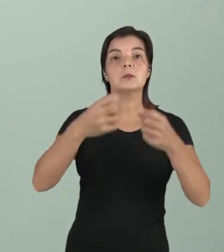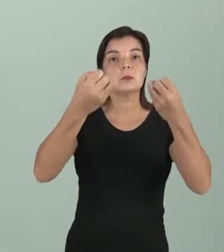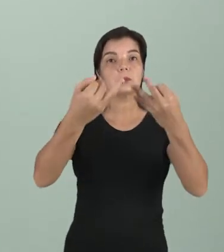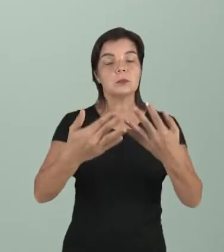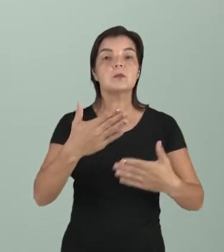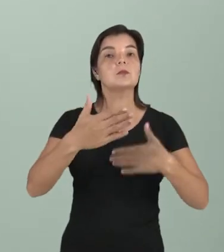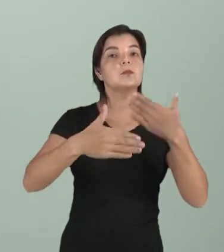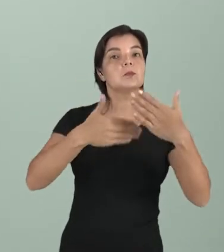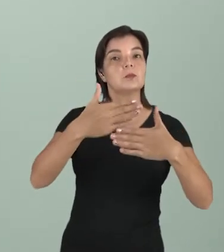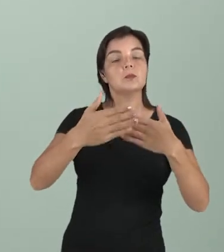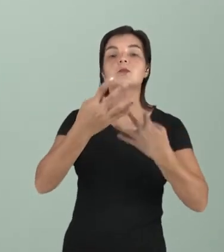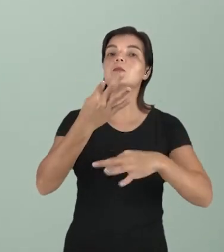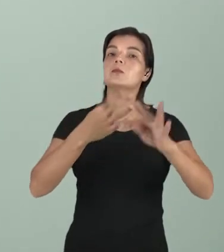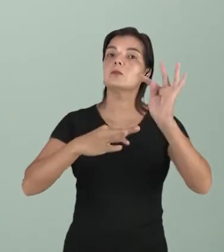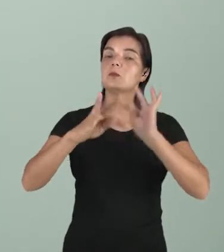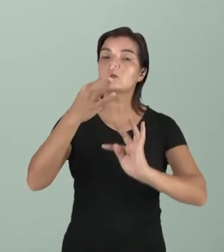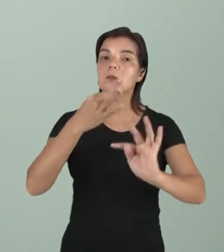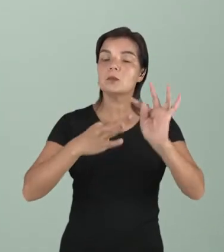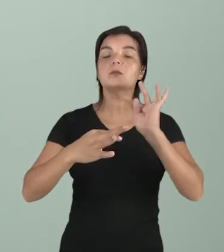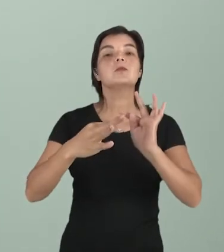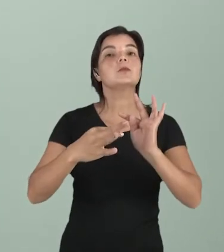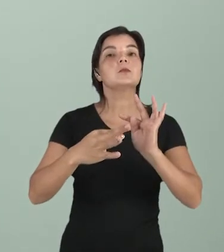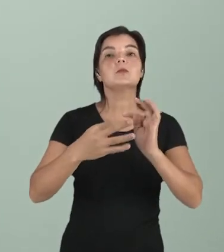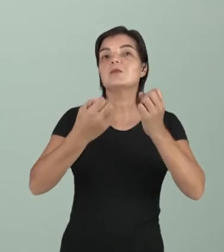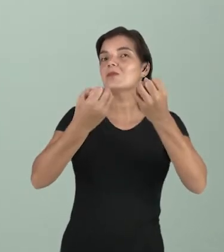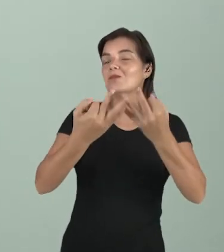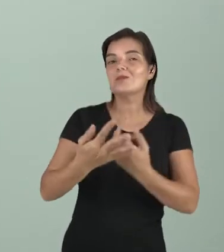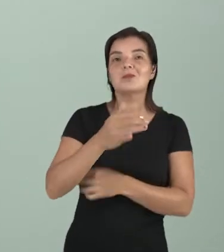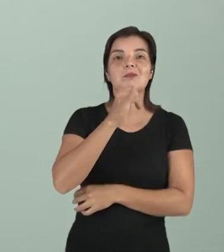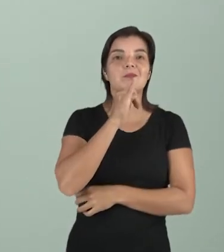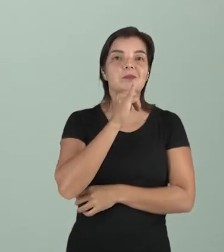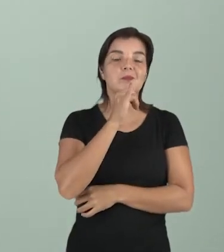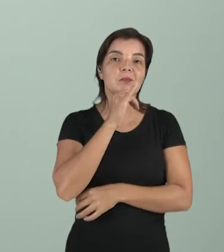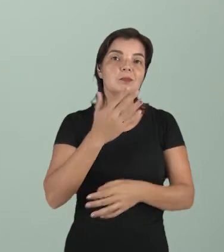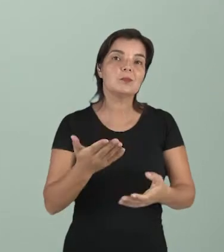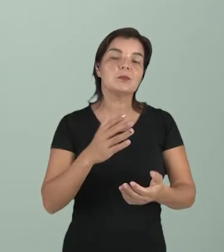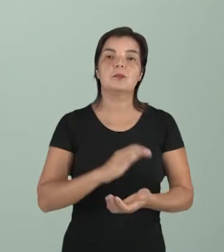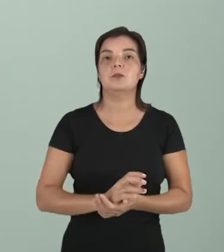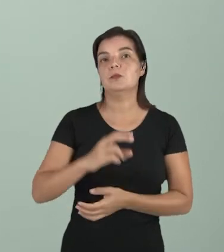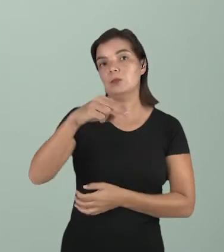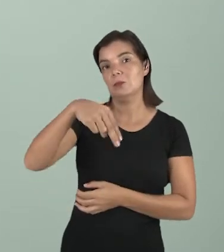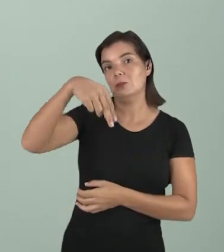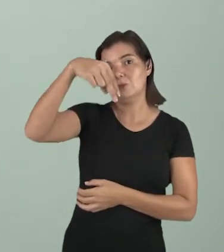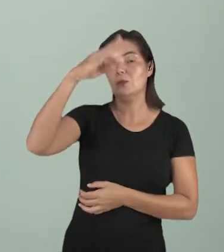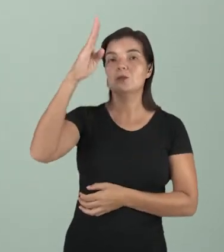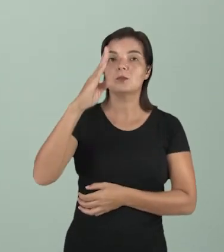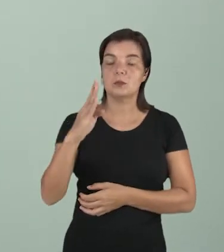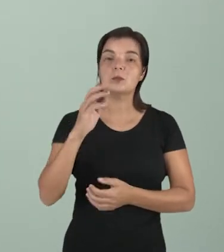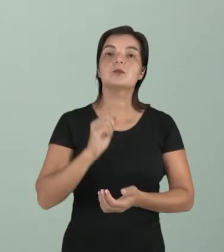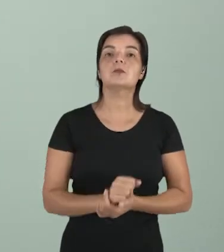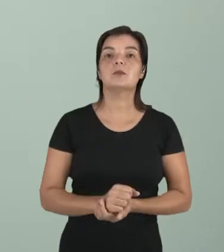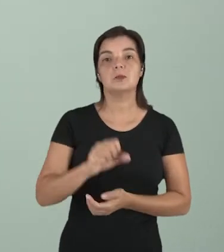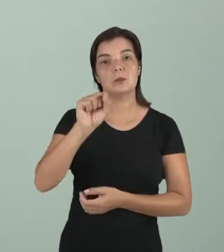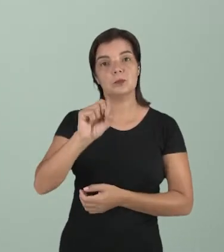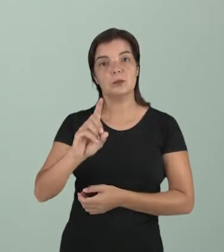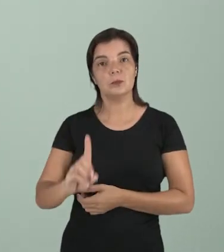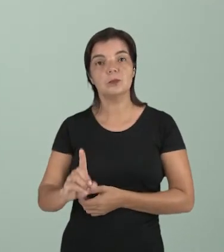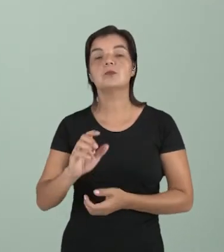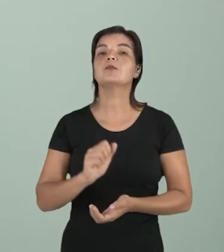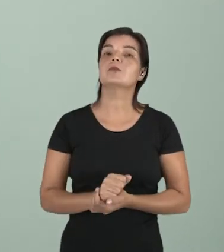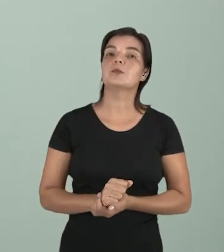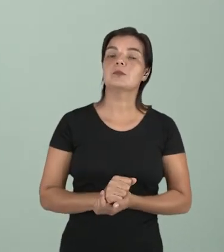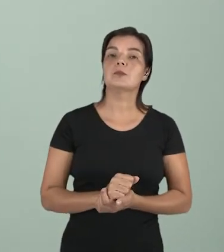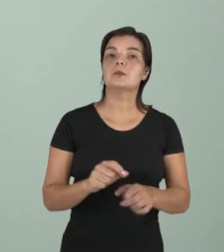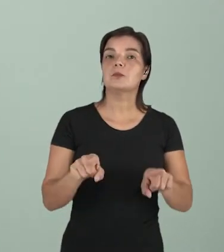de desenvolvimento e tecnologia, nós não vamos falar, por exemplo, da região norte do Brasil, nós vamos falar da região sudeste, nós